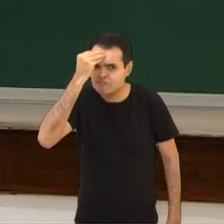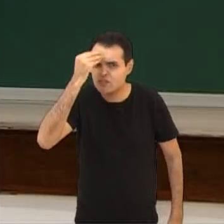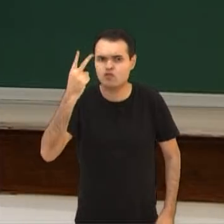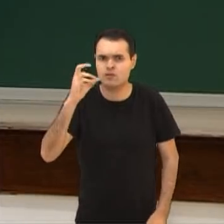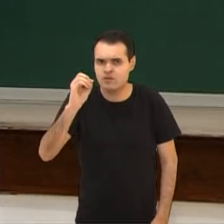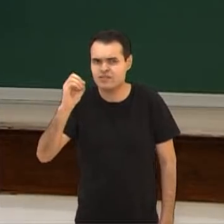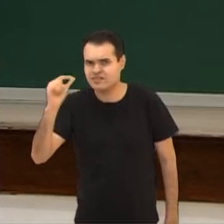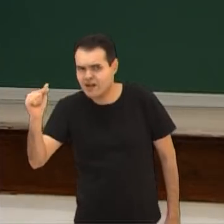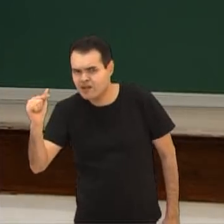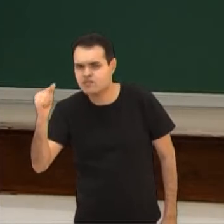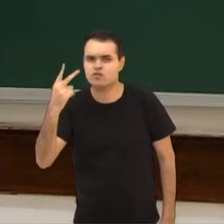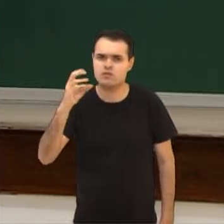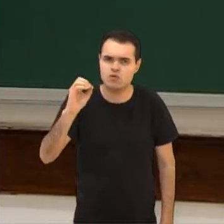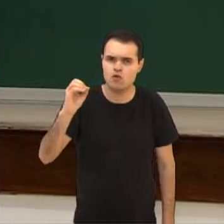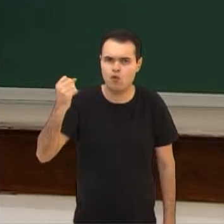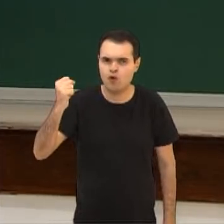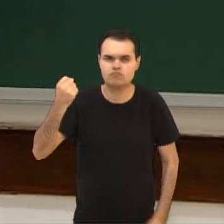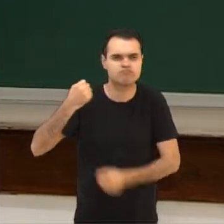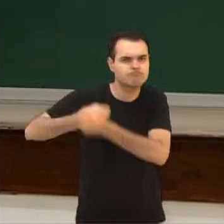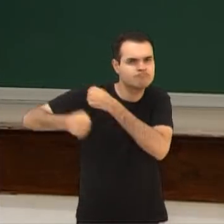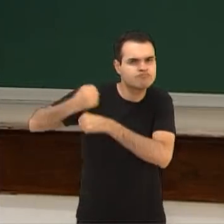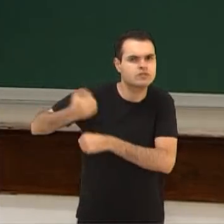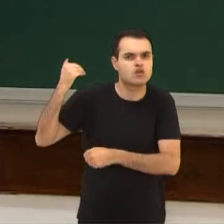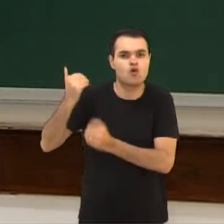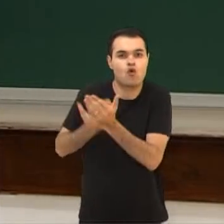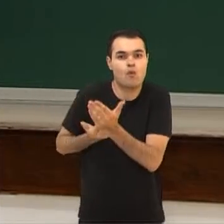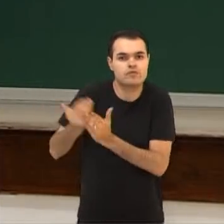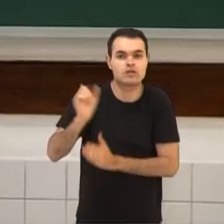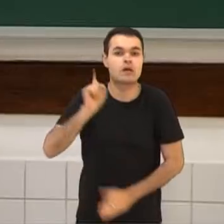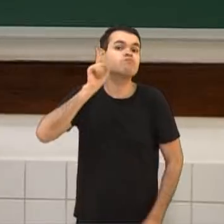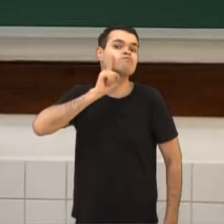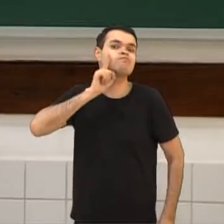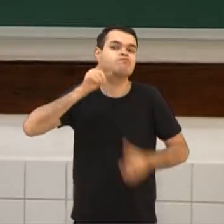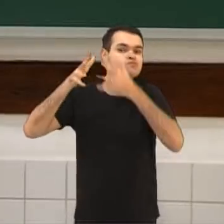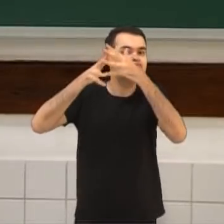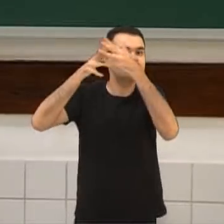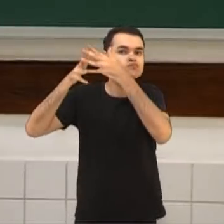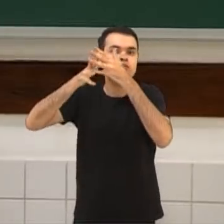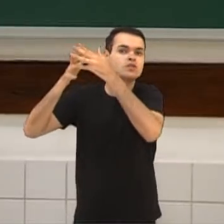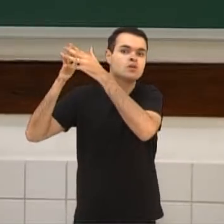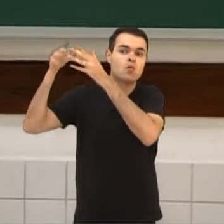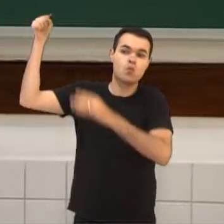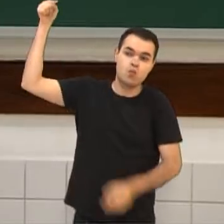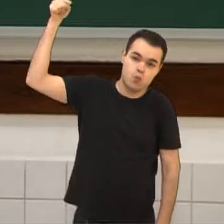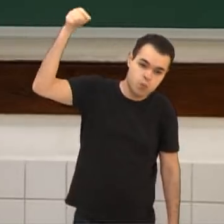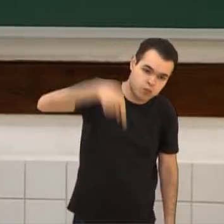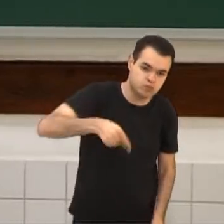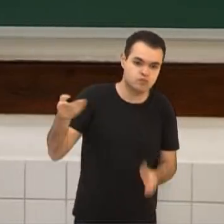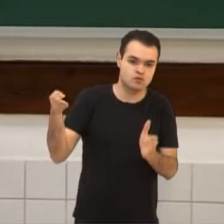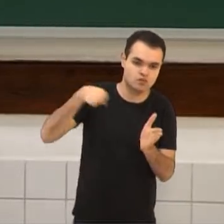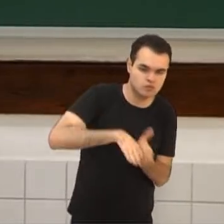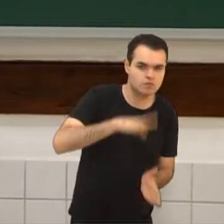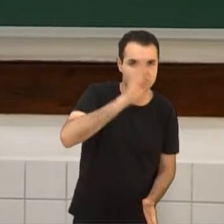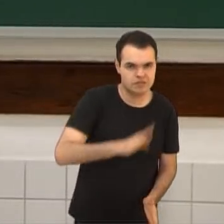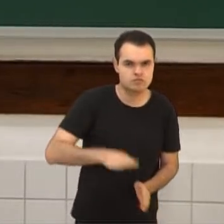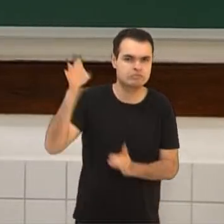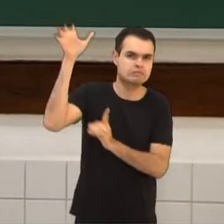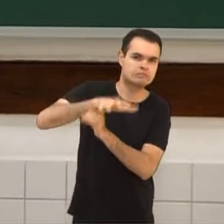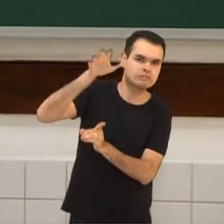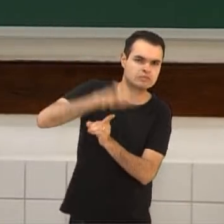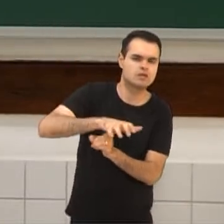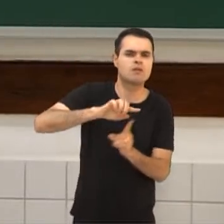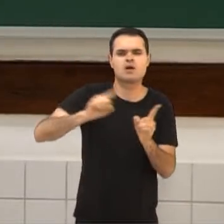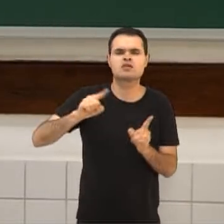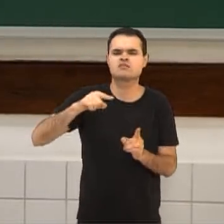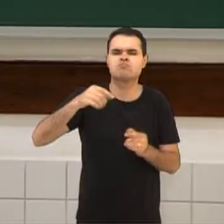2007, 2008, ela que começou nos Estados Unidos, atingiu o Brasil. Contudo, porém, prejudicou muito pouco a